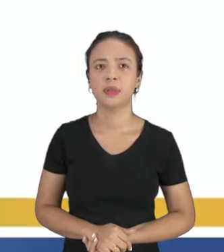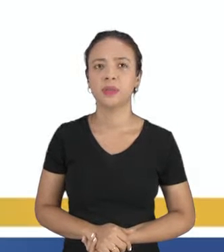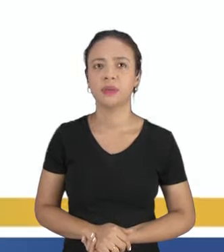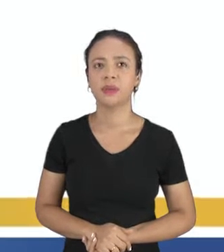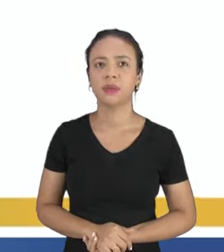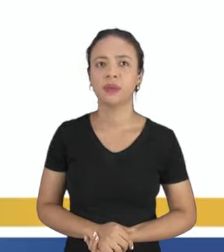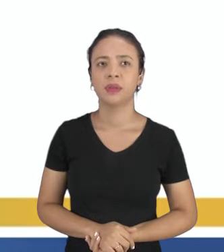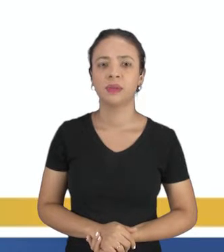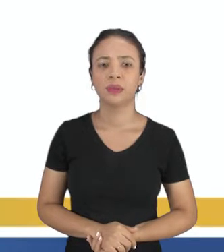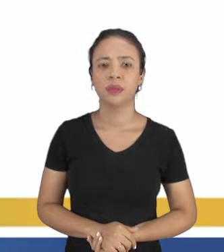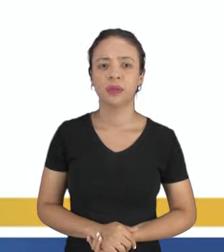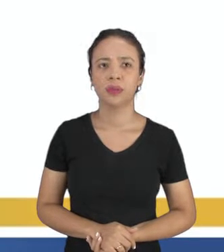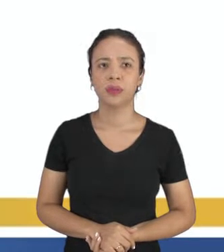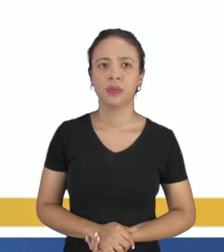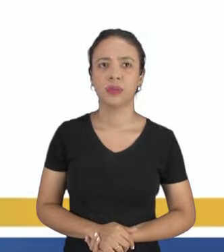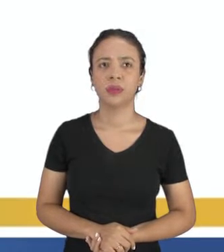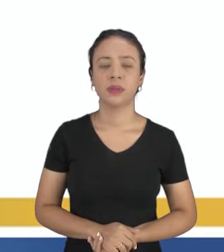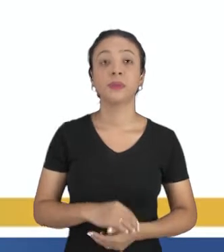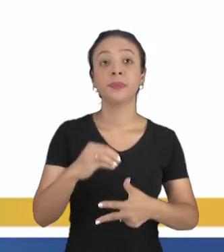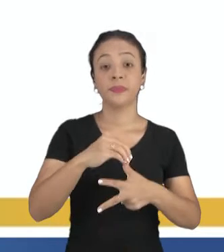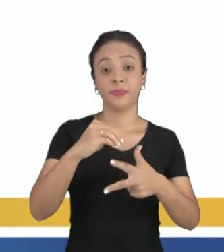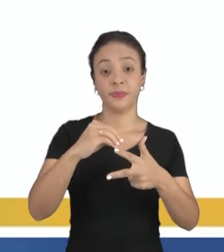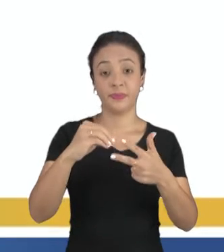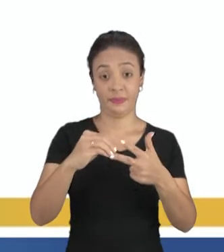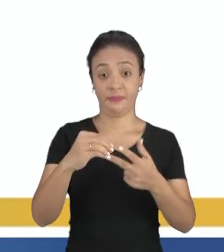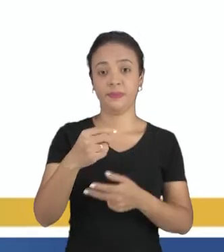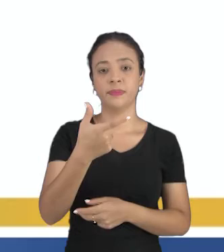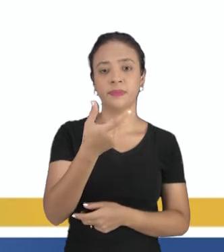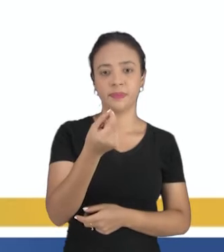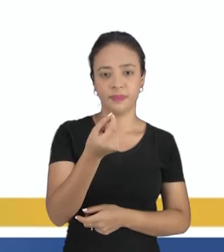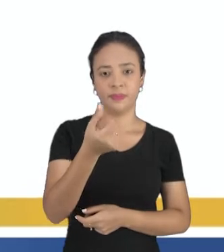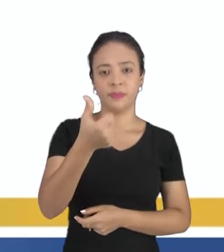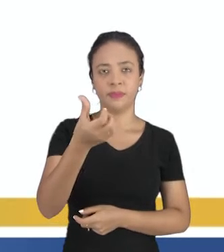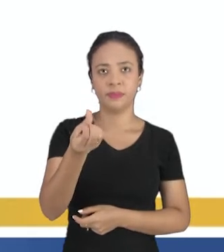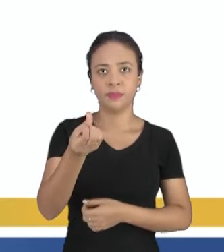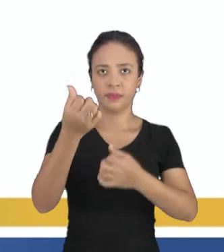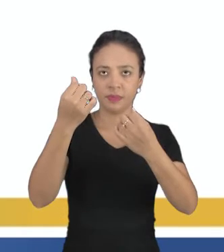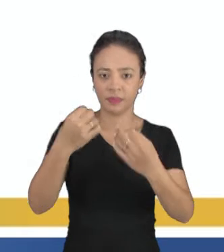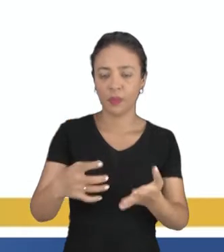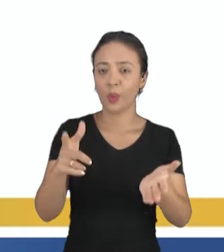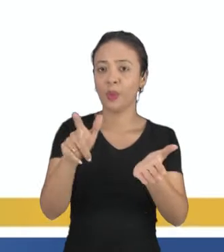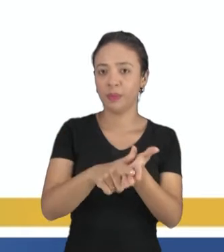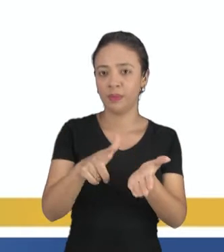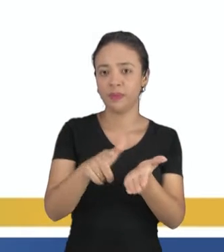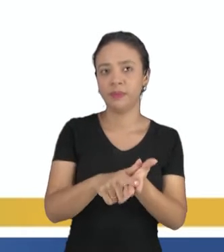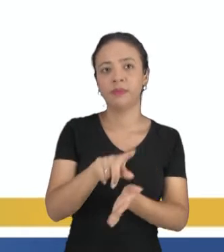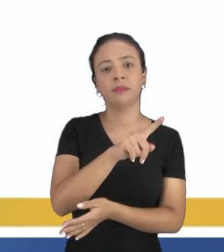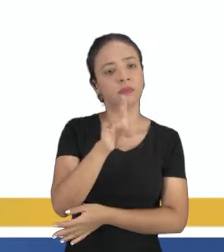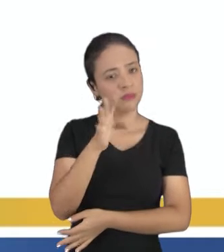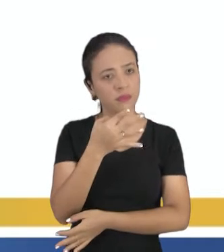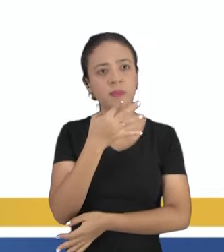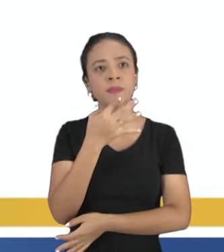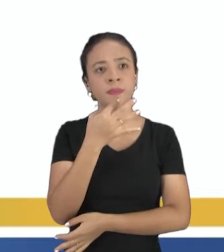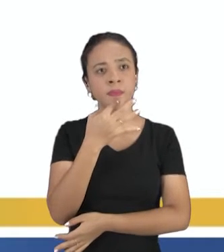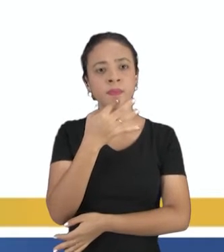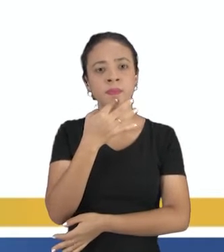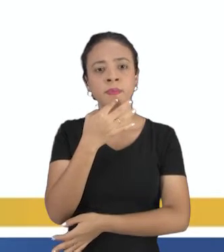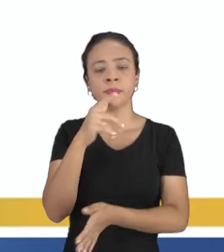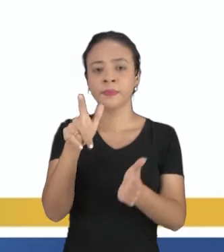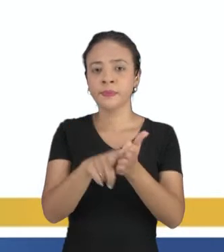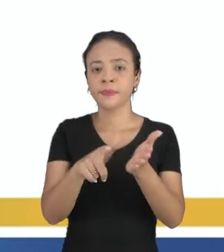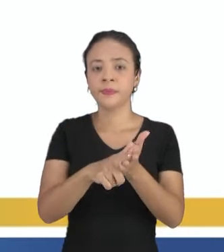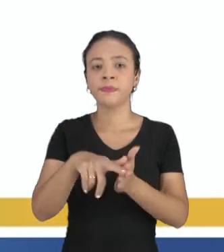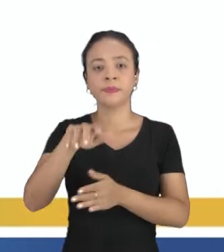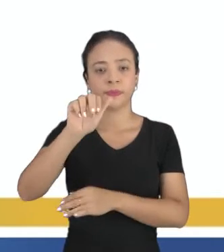questão, de Enem de 2016, nós vamos falar sobre uma folha de papel. Como vocês conhecem bem, uma folha de